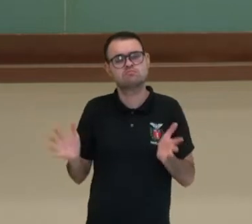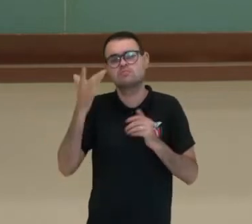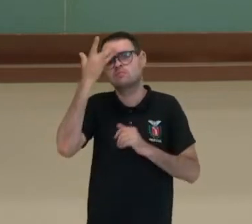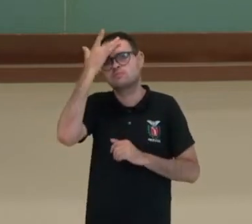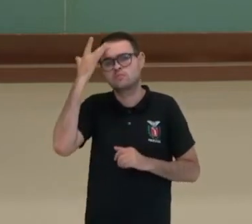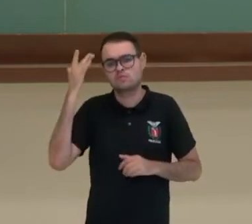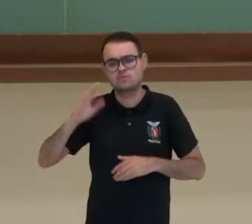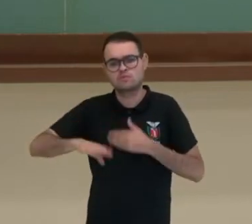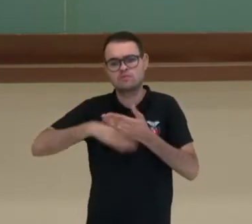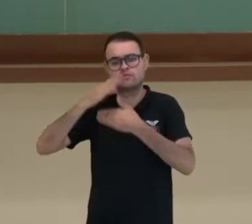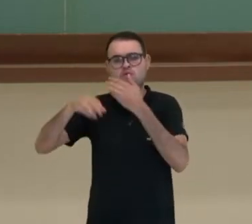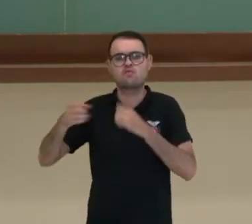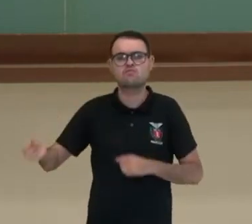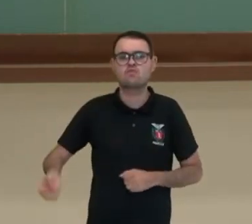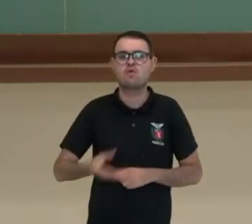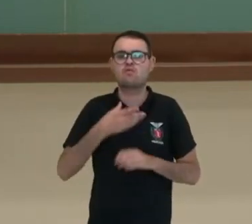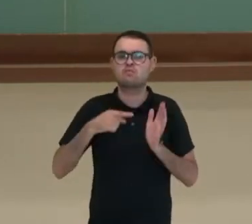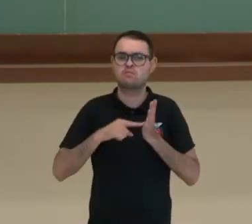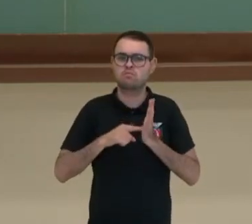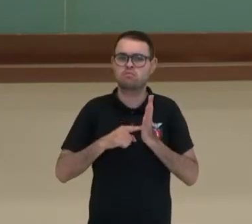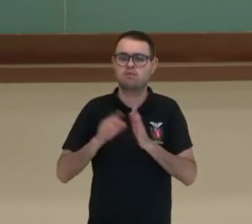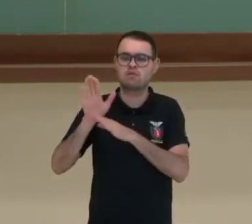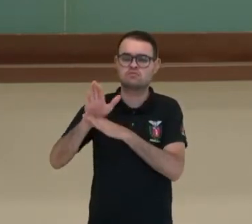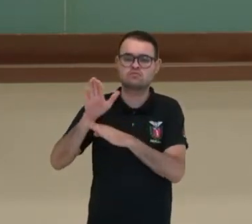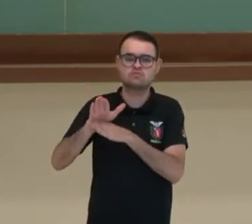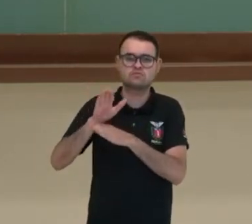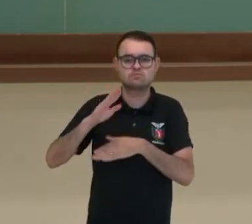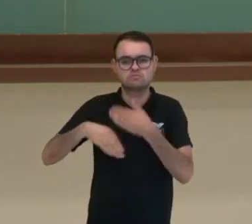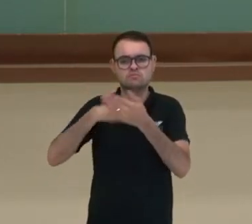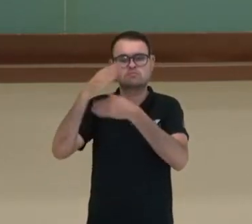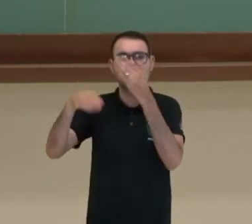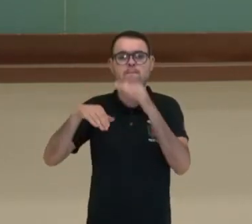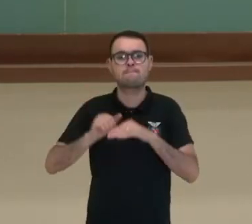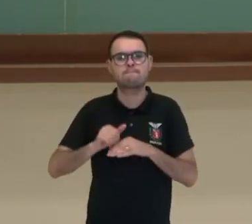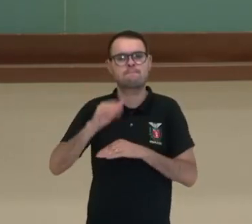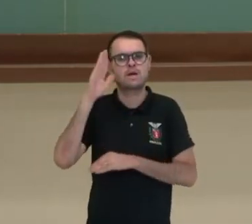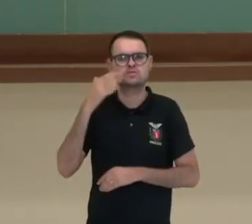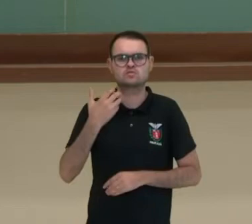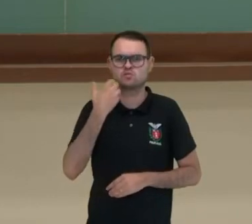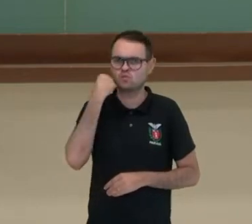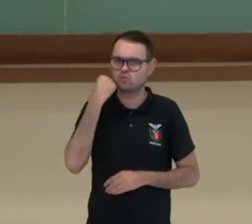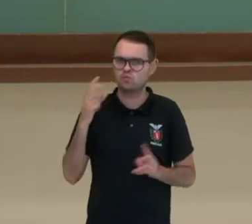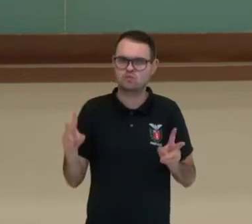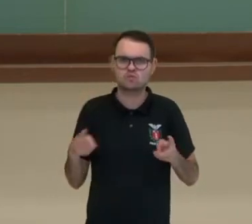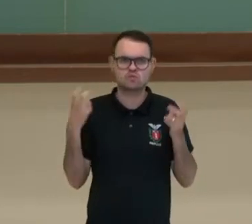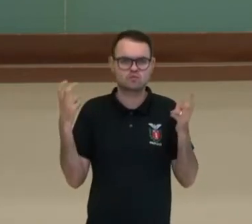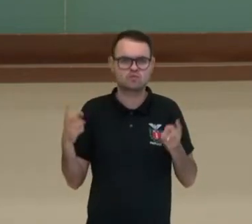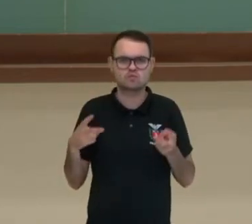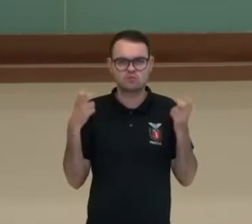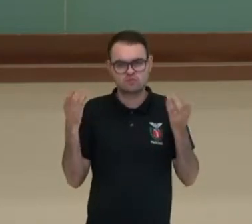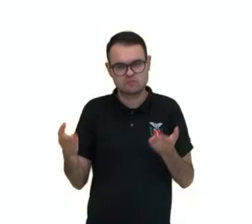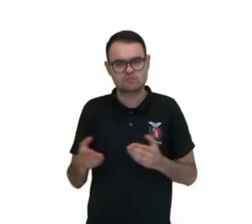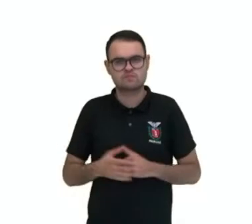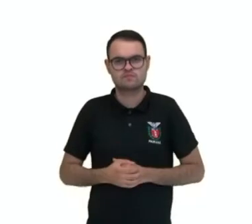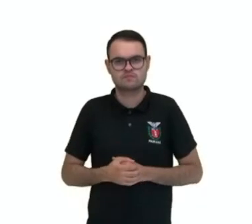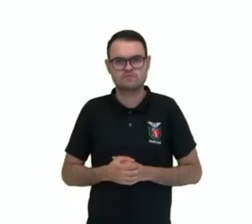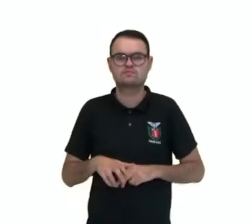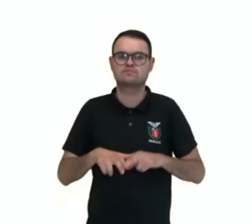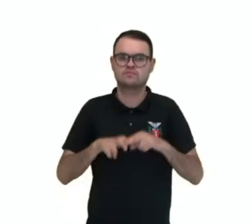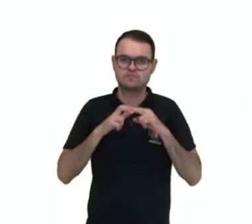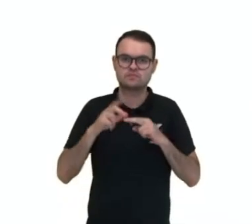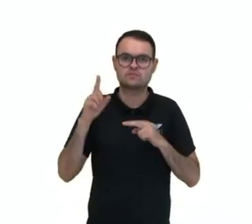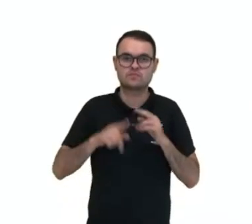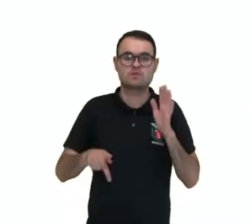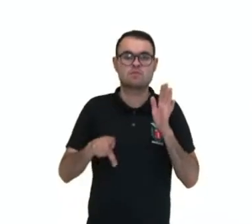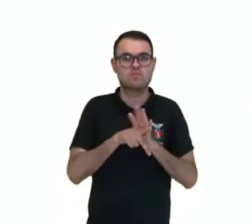desenvolverem novas máquinas que ajudassem a gerar mais lucro ainda. É o caso aqui que nós temos, por exemplo, da